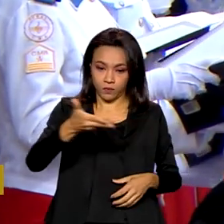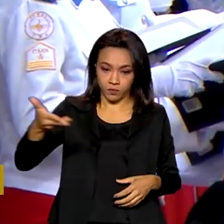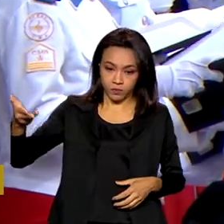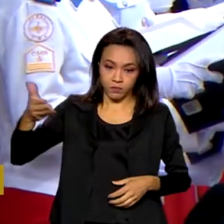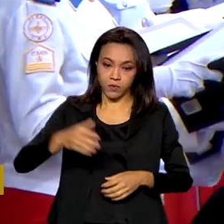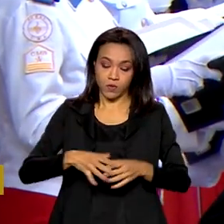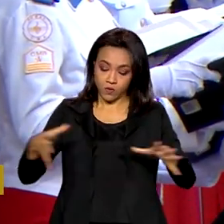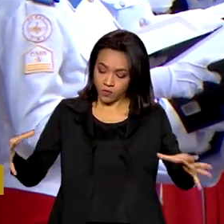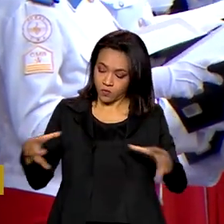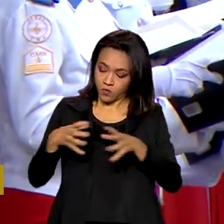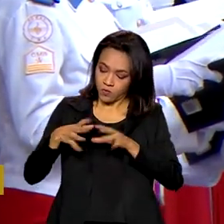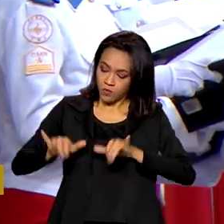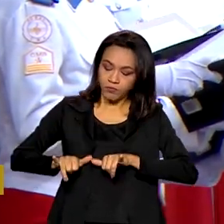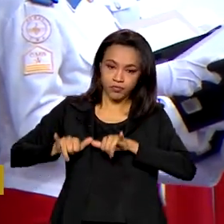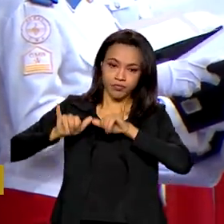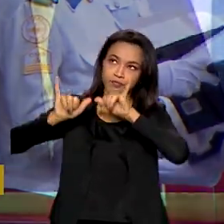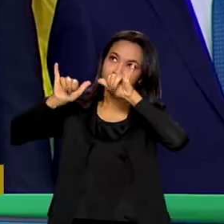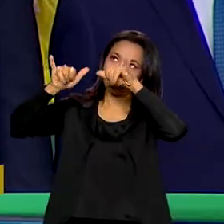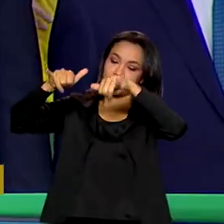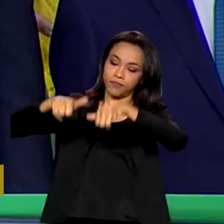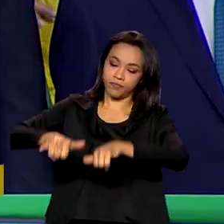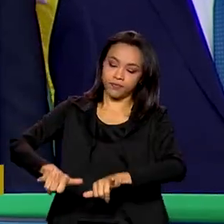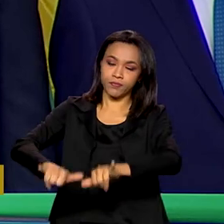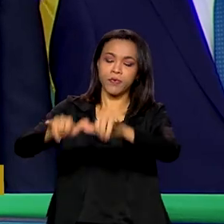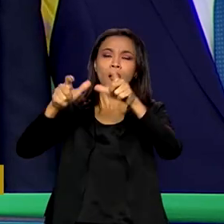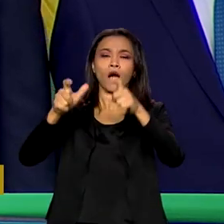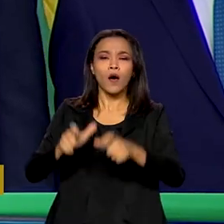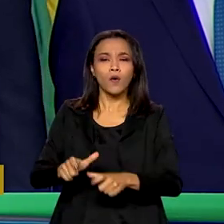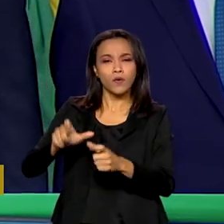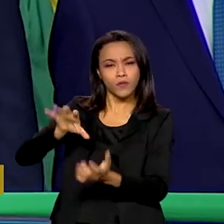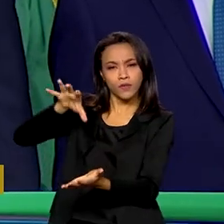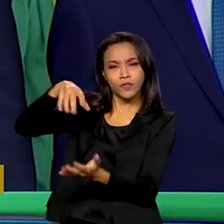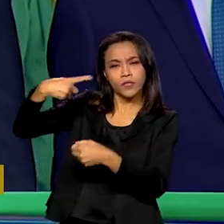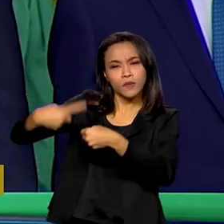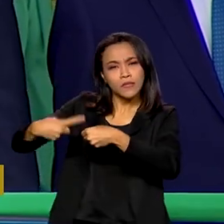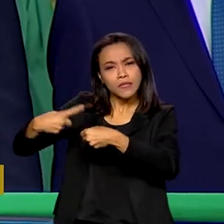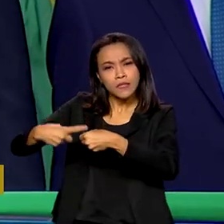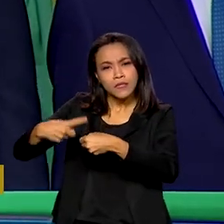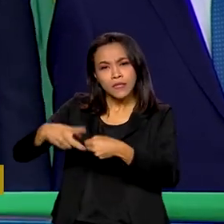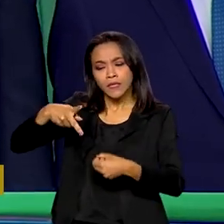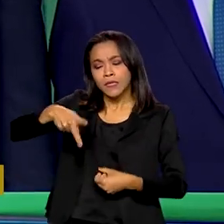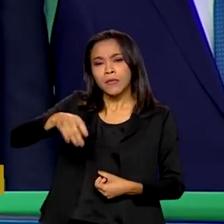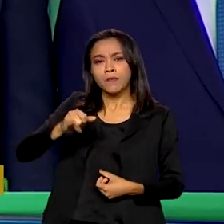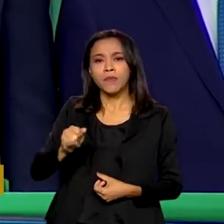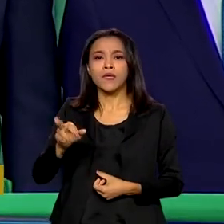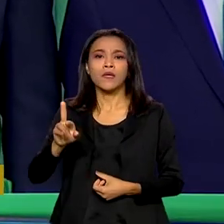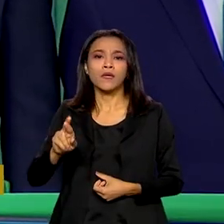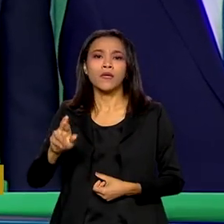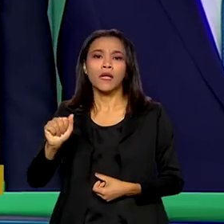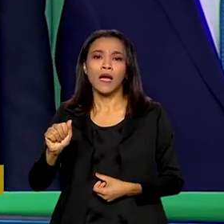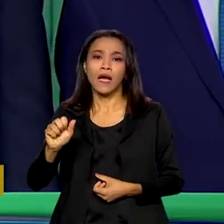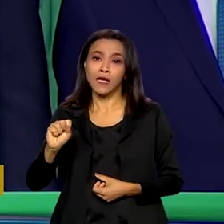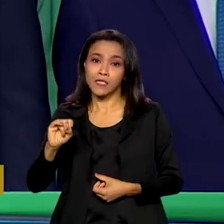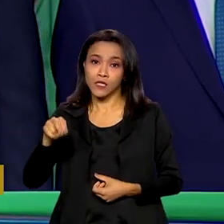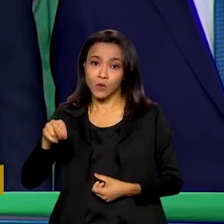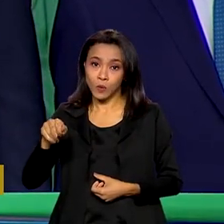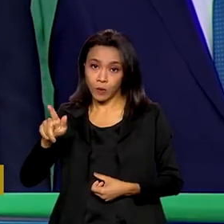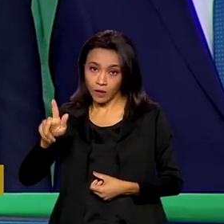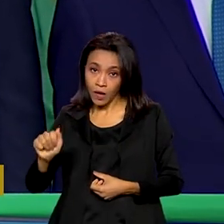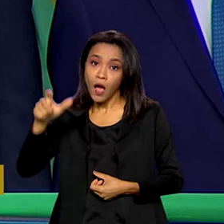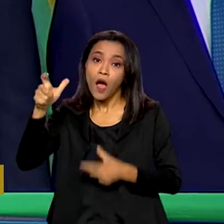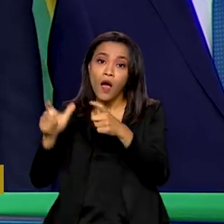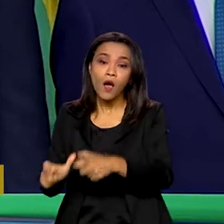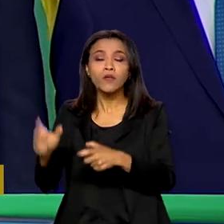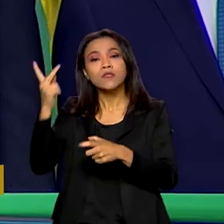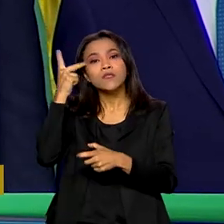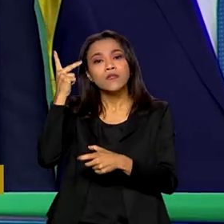Esquadrilha da Fumaça, ela fica sediada em Pirassununga, para quem não conhece, no interior de São Paulo, na Academia da Força Aérea. Então, esse ano